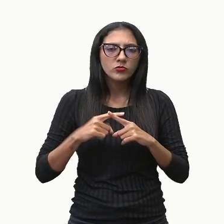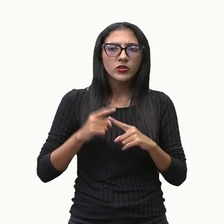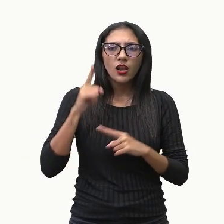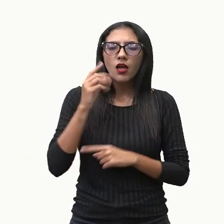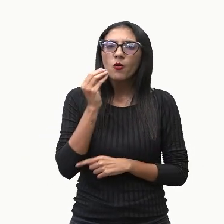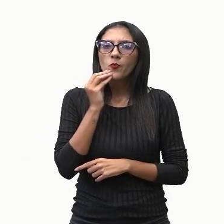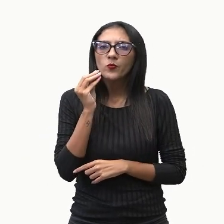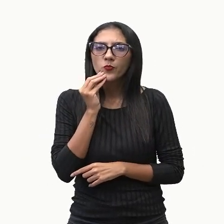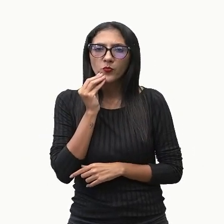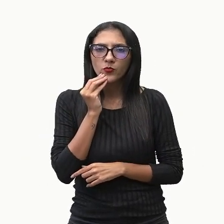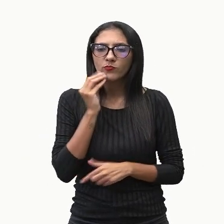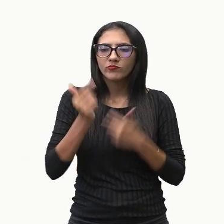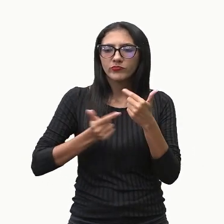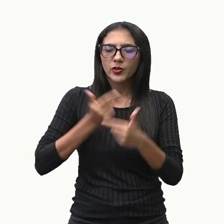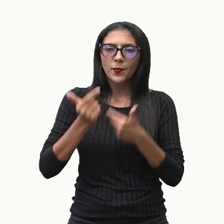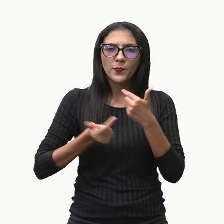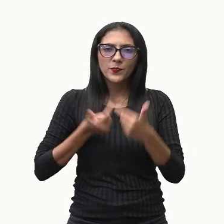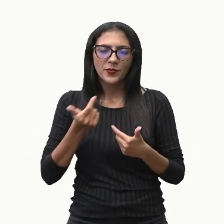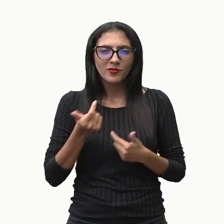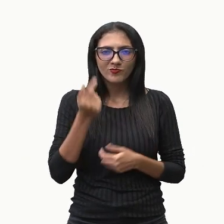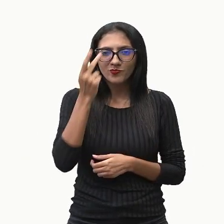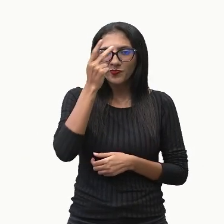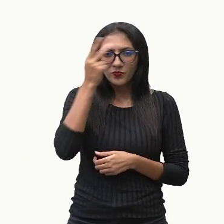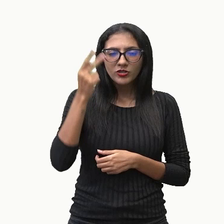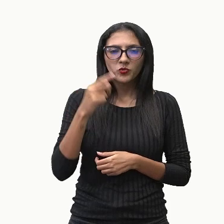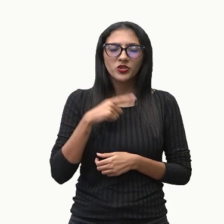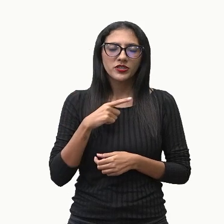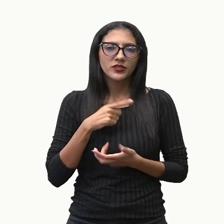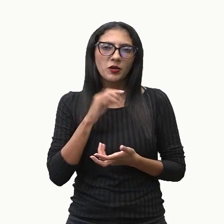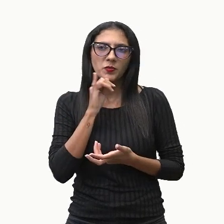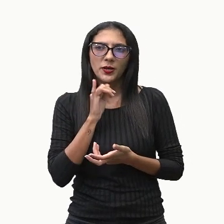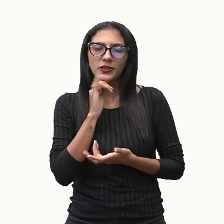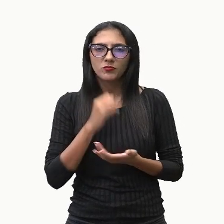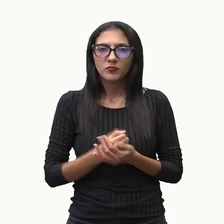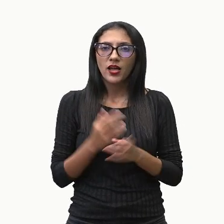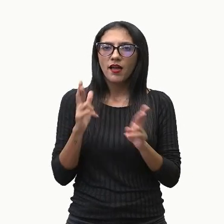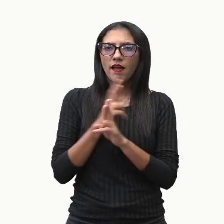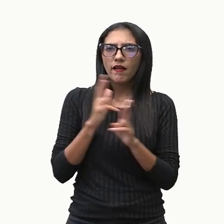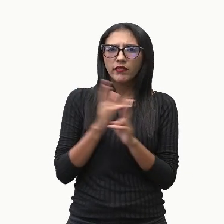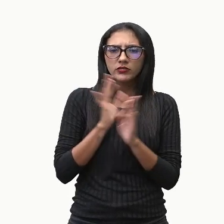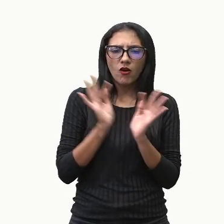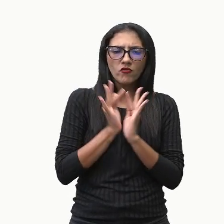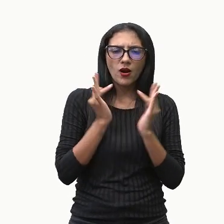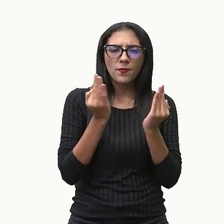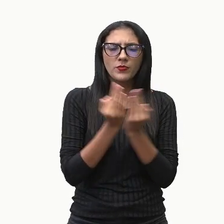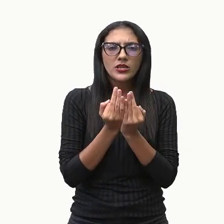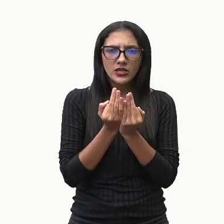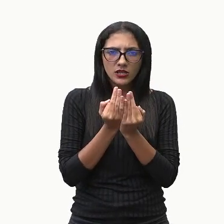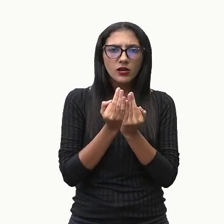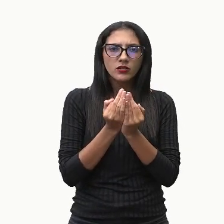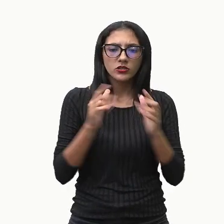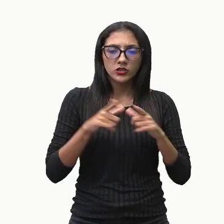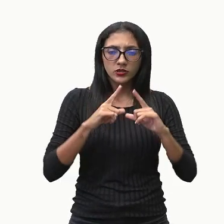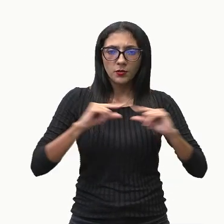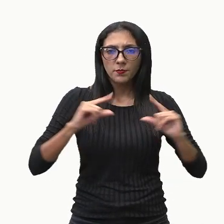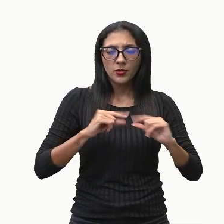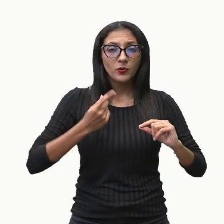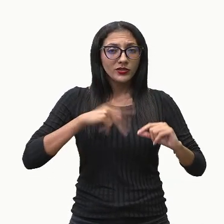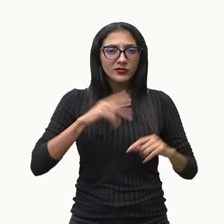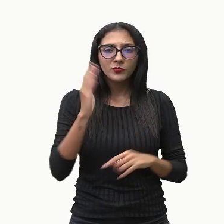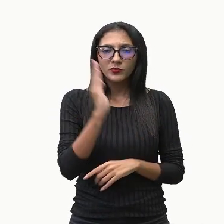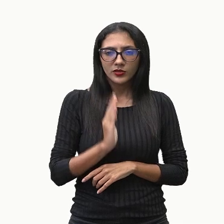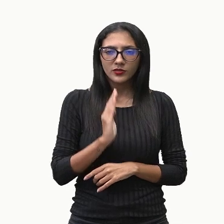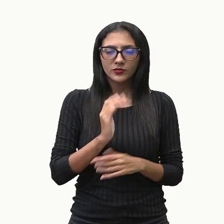trabalho japonês para as pessoas aí que eram descendentes de japoneses aqui no Brasil. E nós temos também